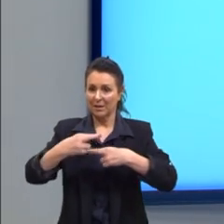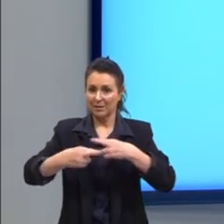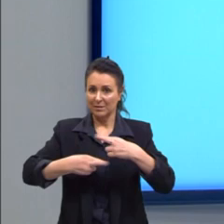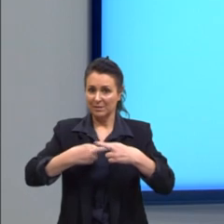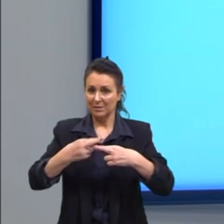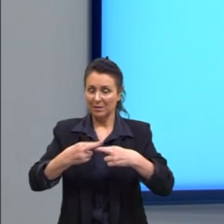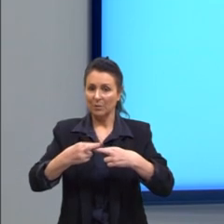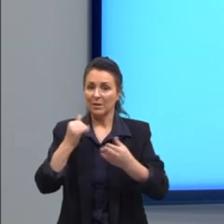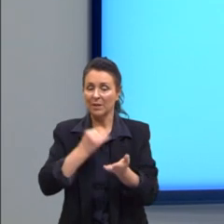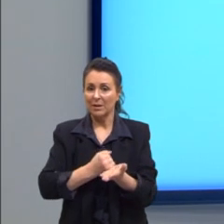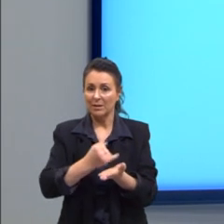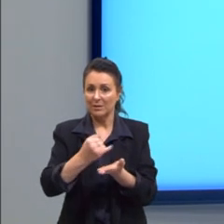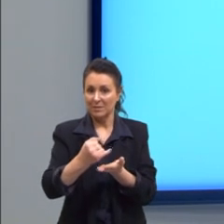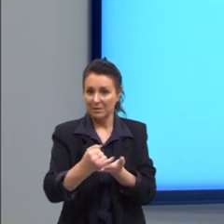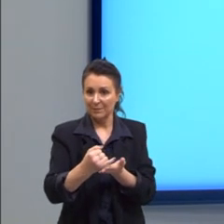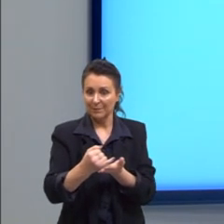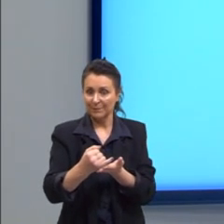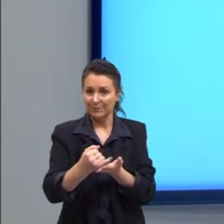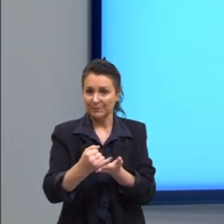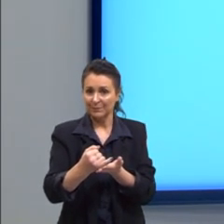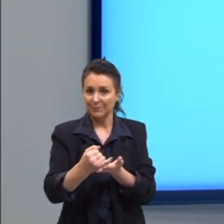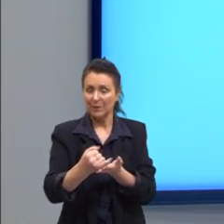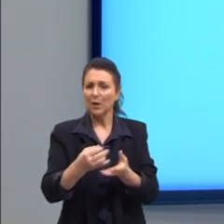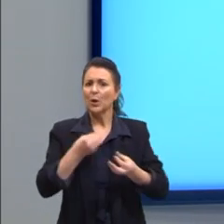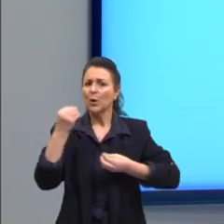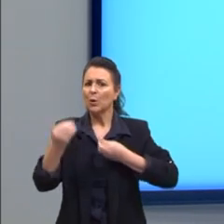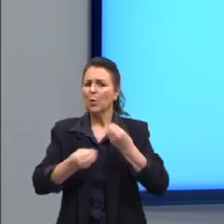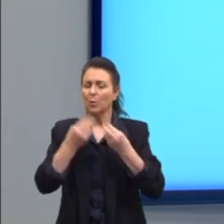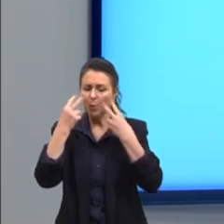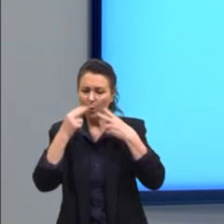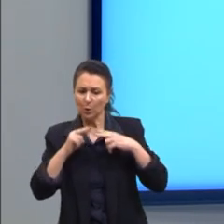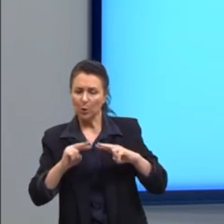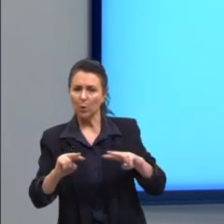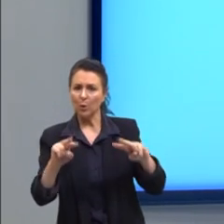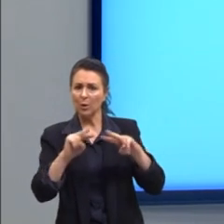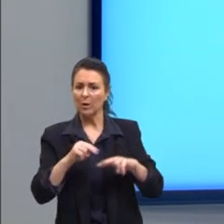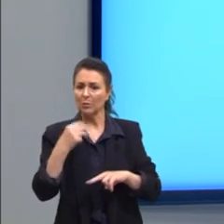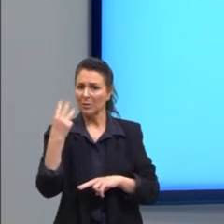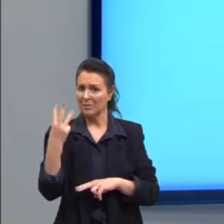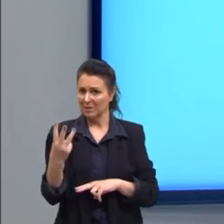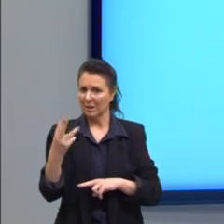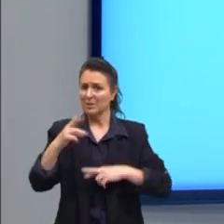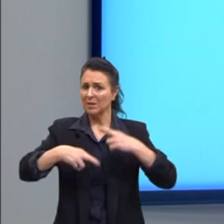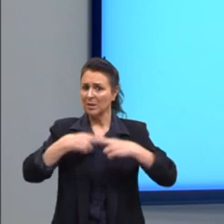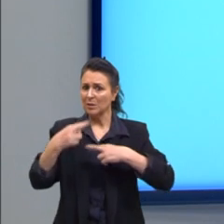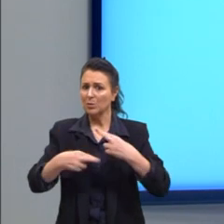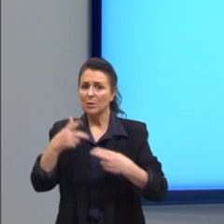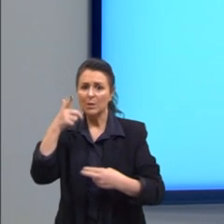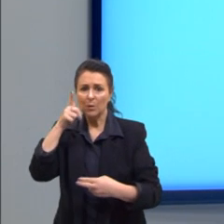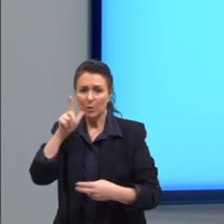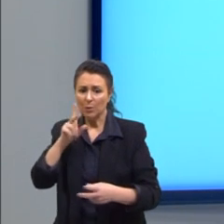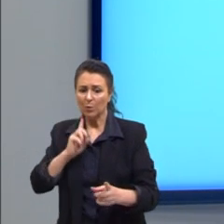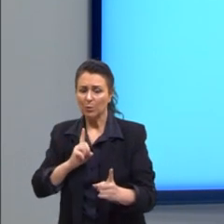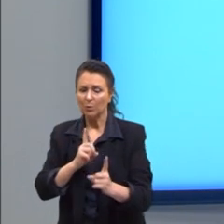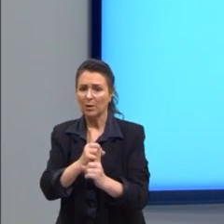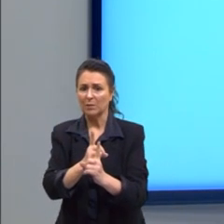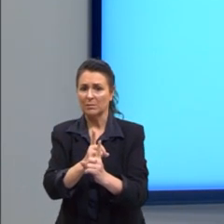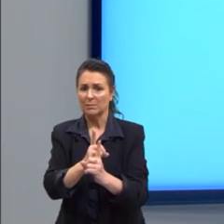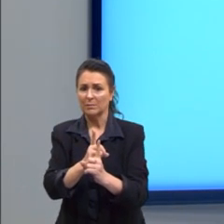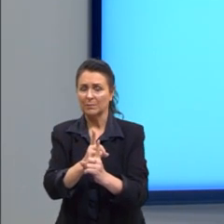que a inicial né reação no tem que chegar nessa como que olhando aquelas três reações eu consigo chegar nessa